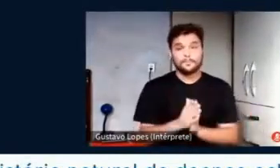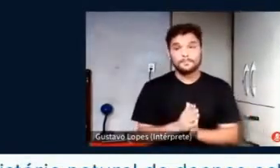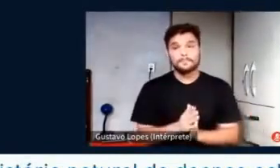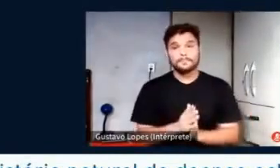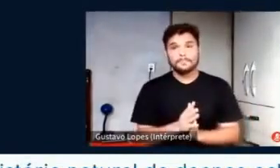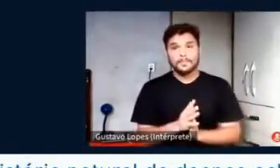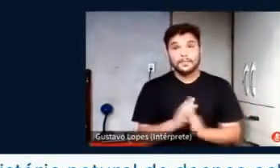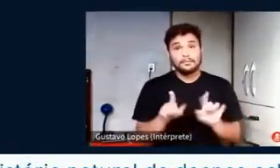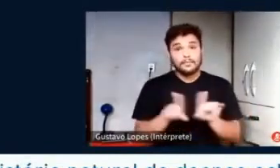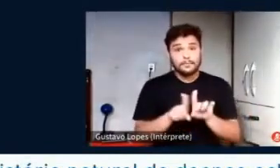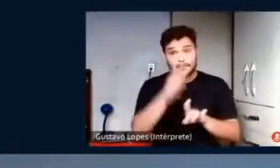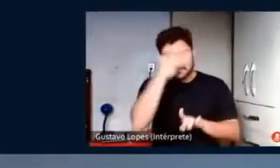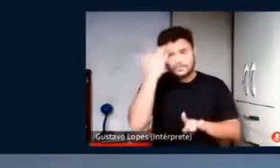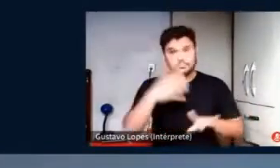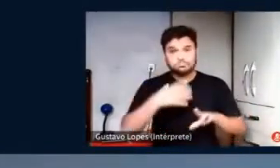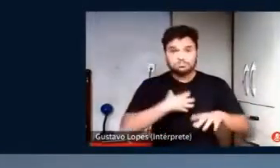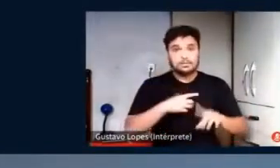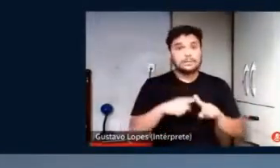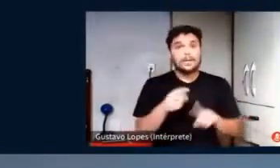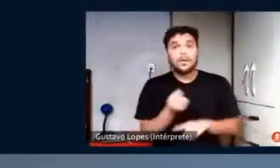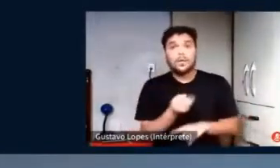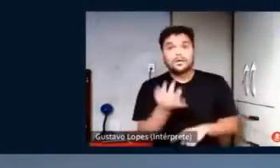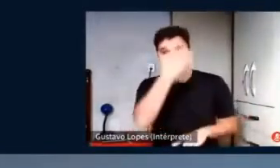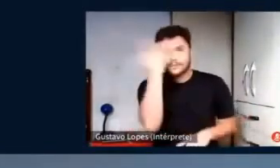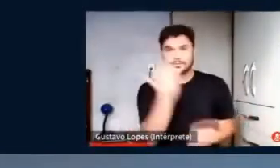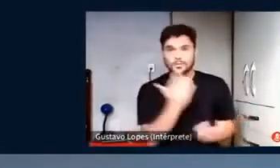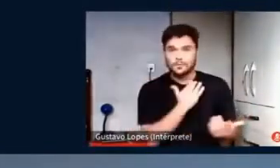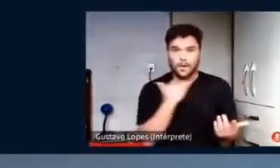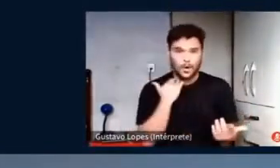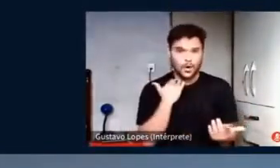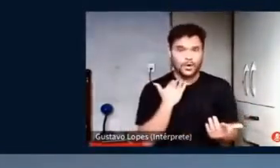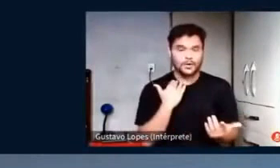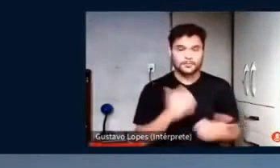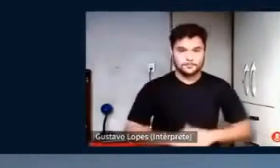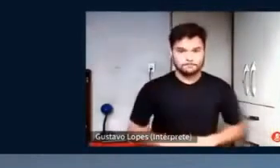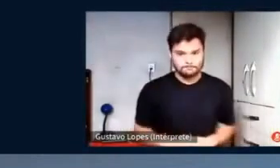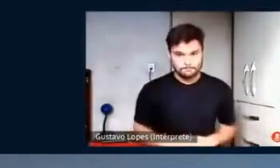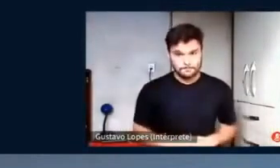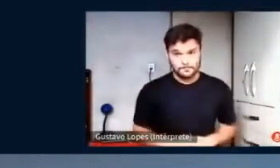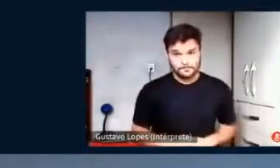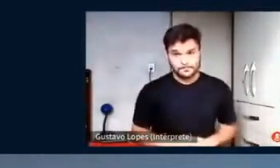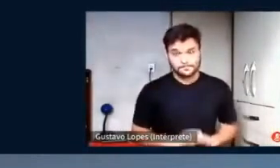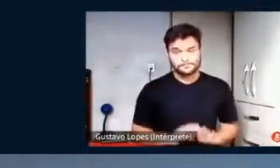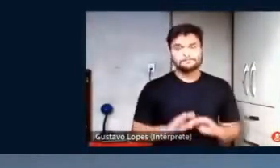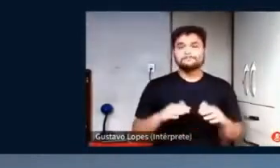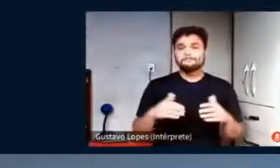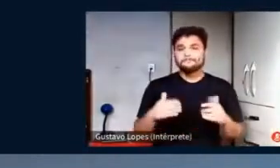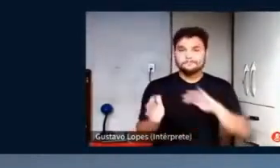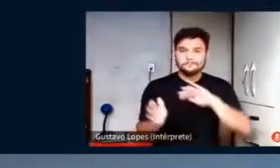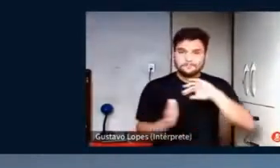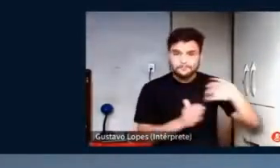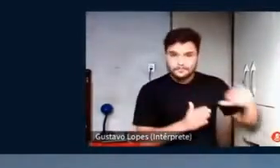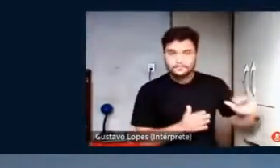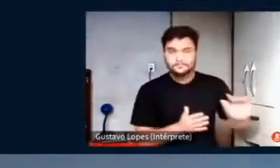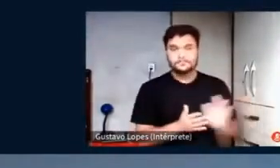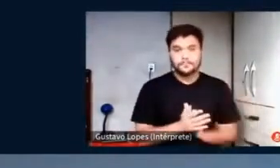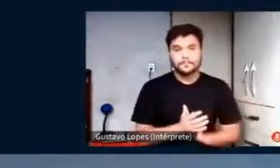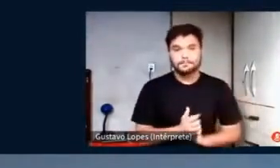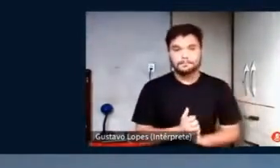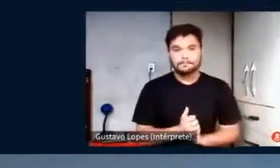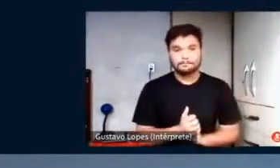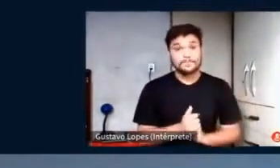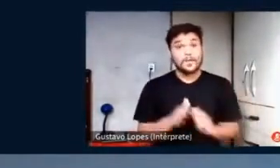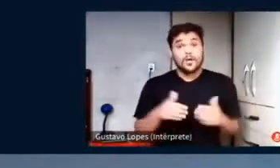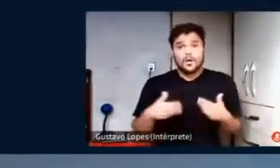assintomático e do óbito. Quando esse conjunto, né? Quando eu lido com